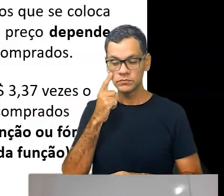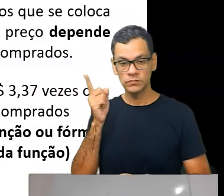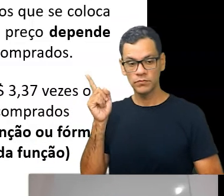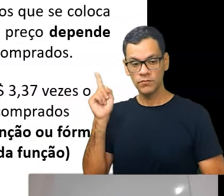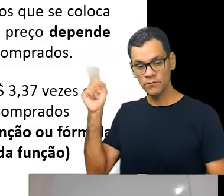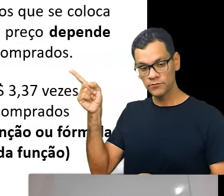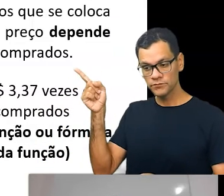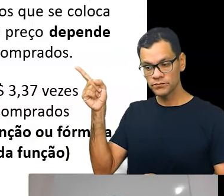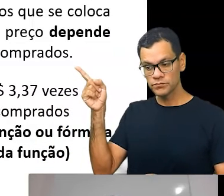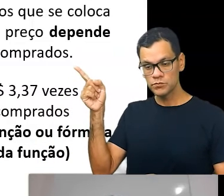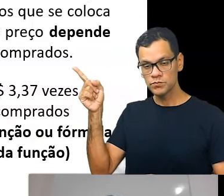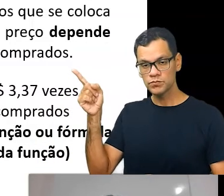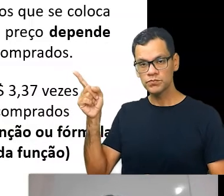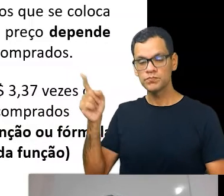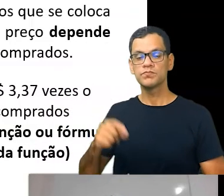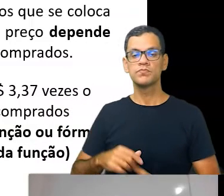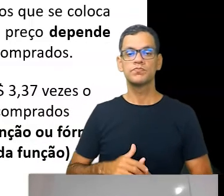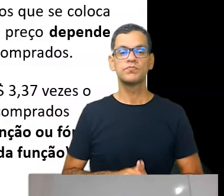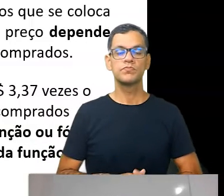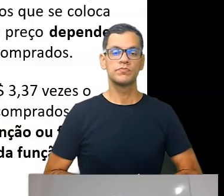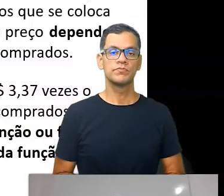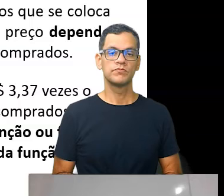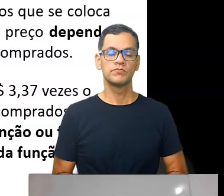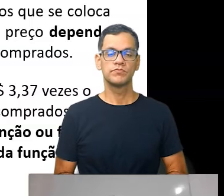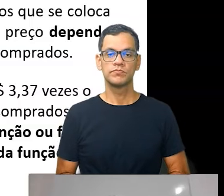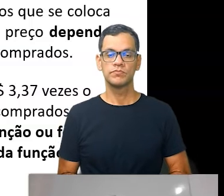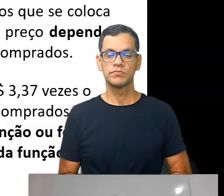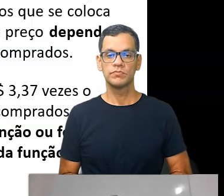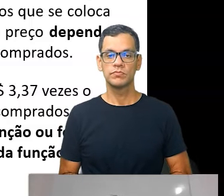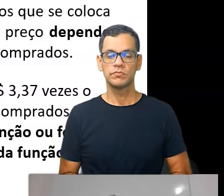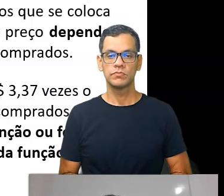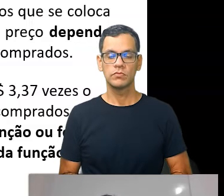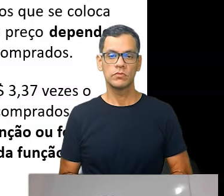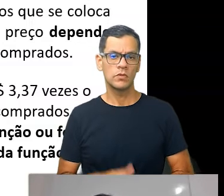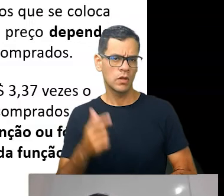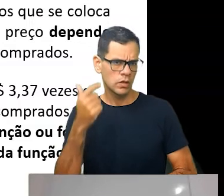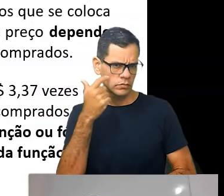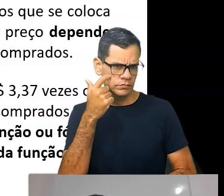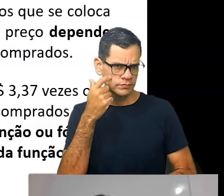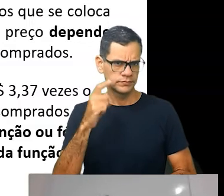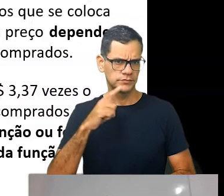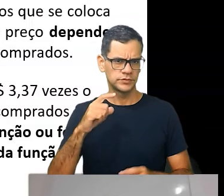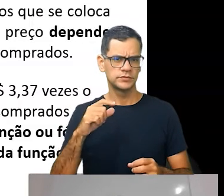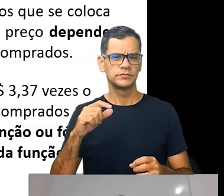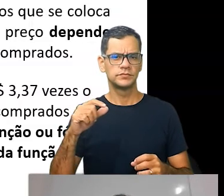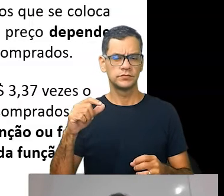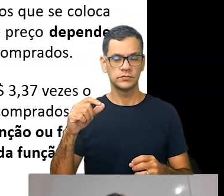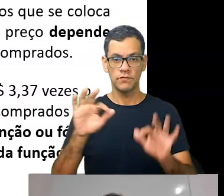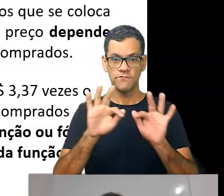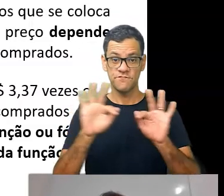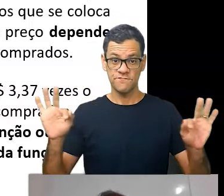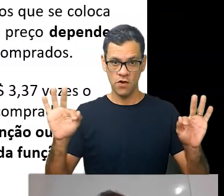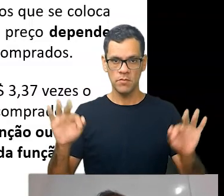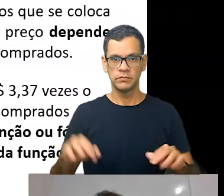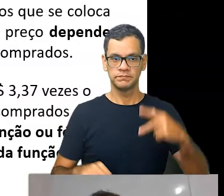pagar, P é igual a 3,37 vezes o número de litros X comprados. Então, com